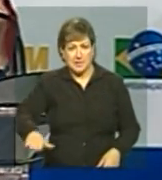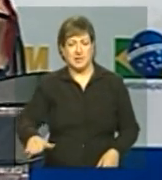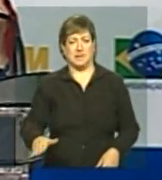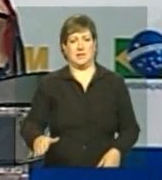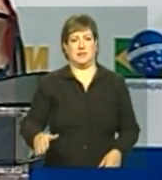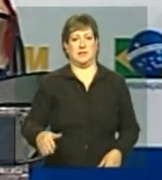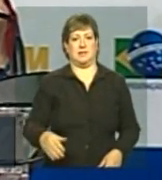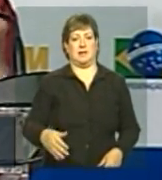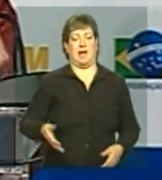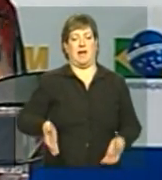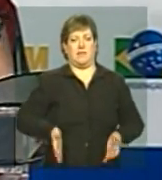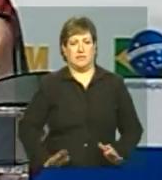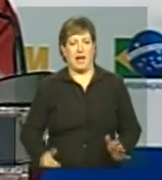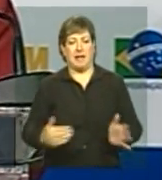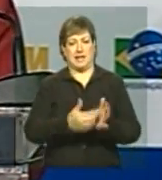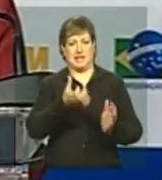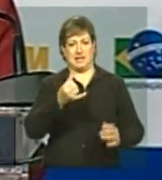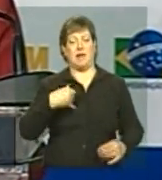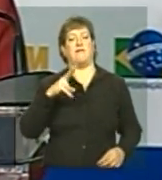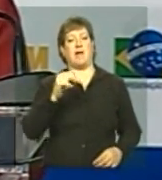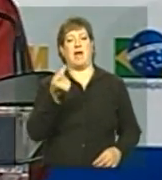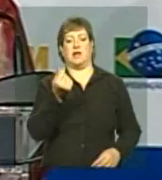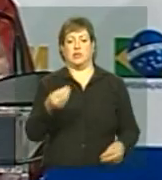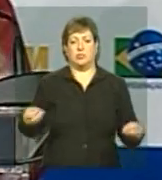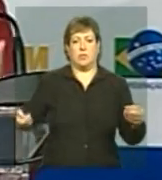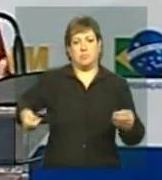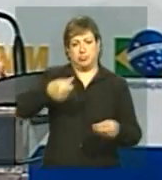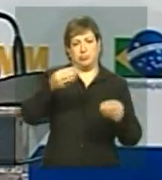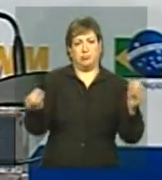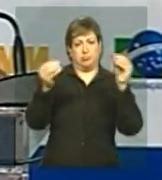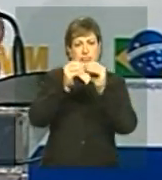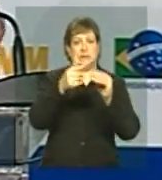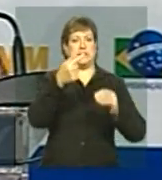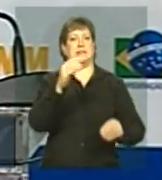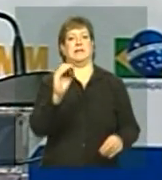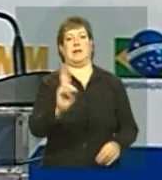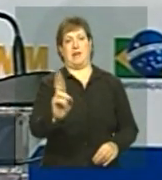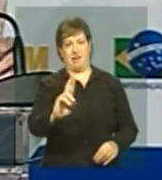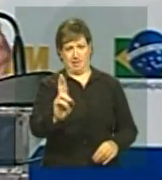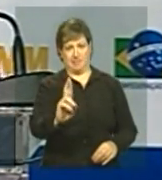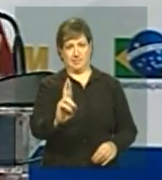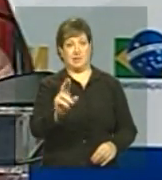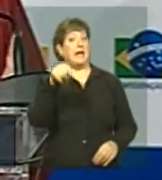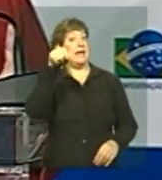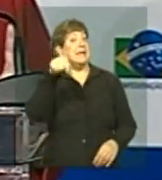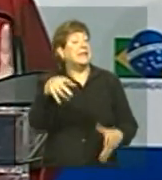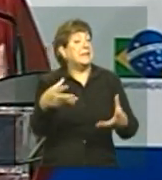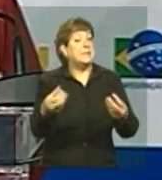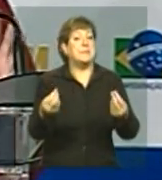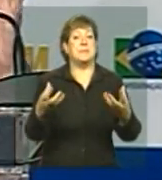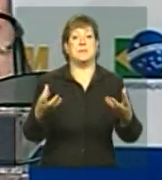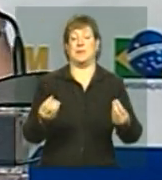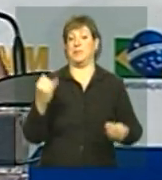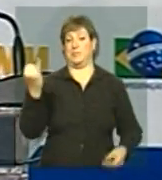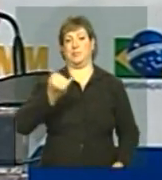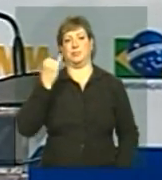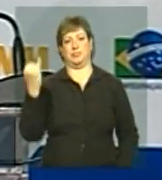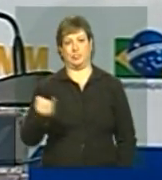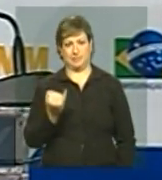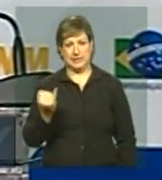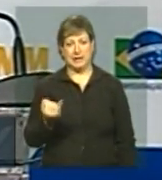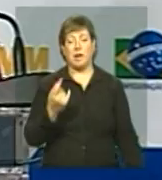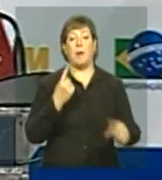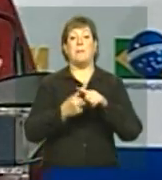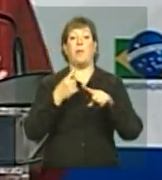pelo menos R$ 70. Isso é extremamente significativo e tudo indica